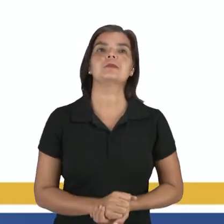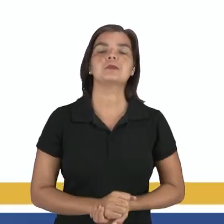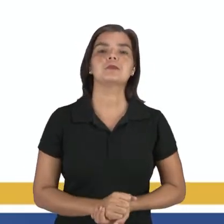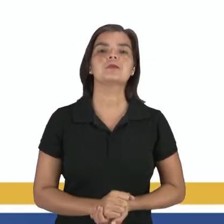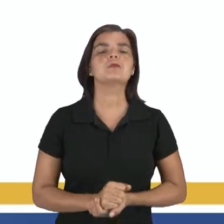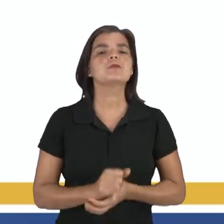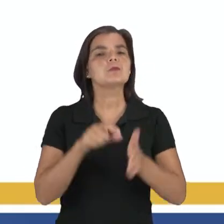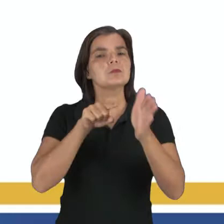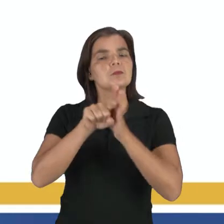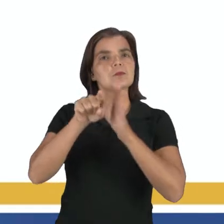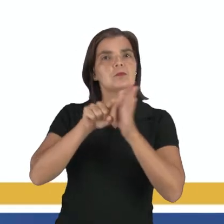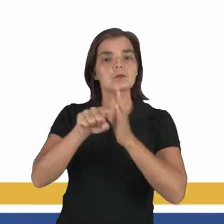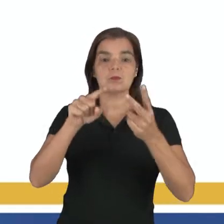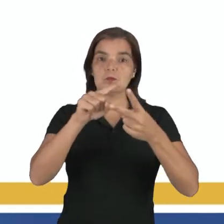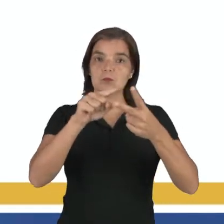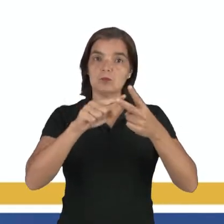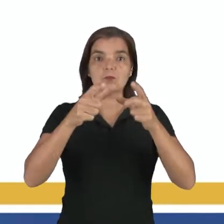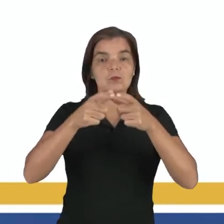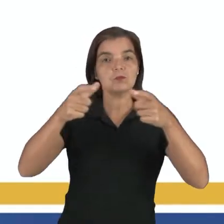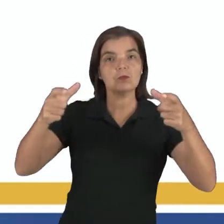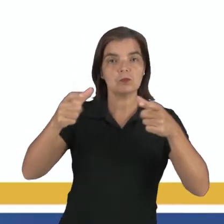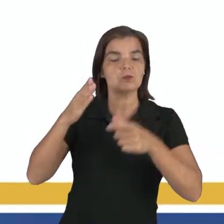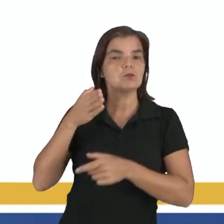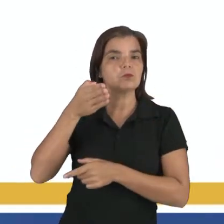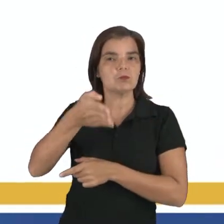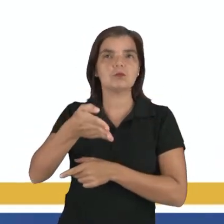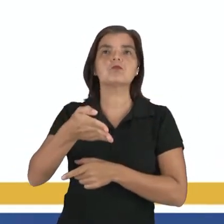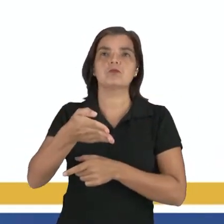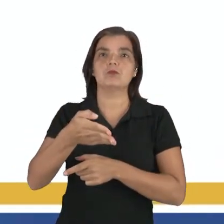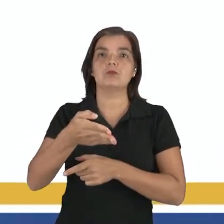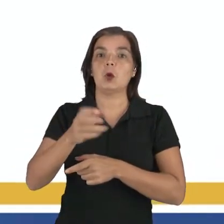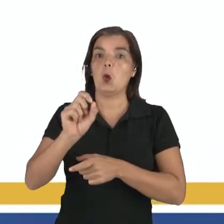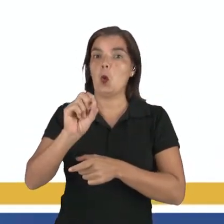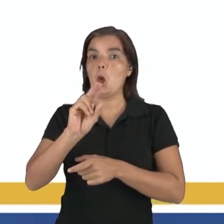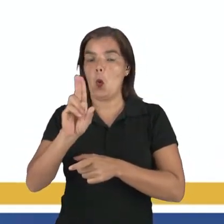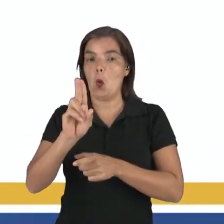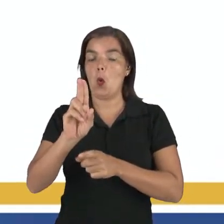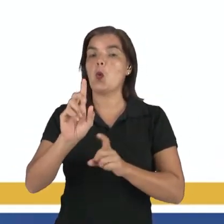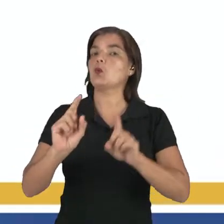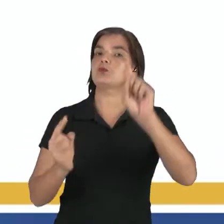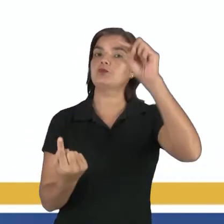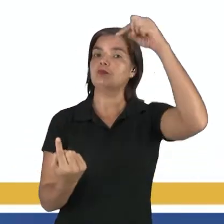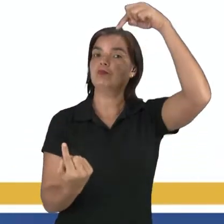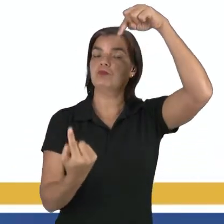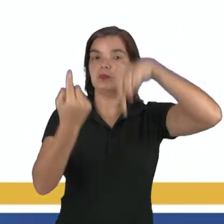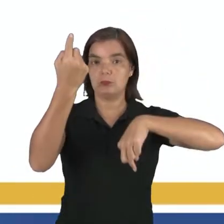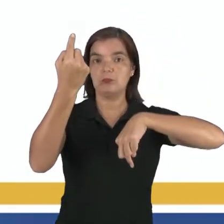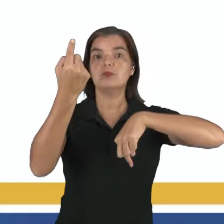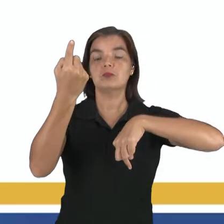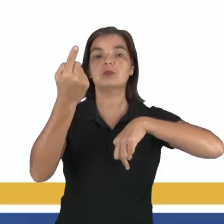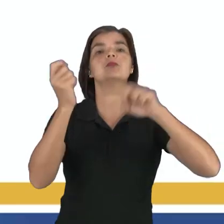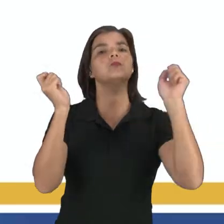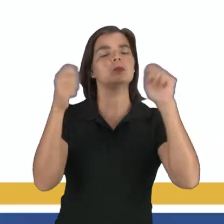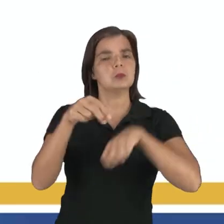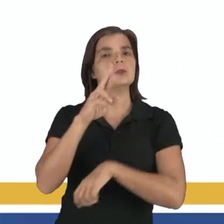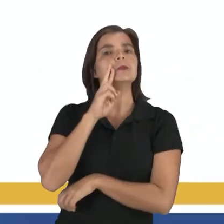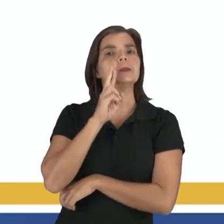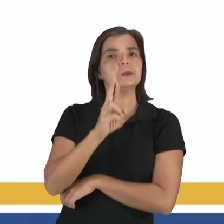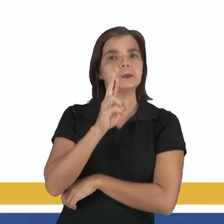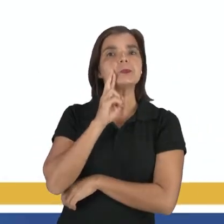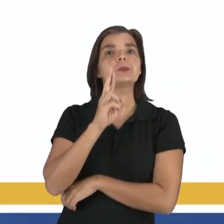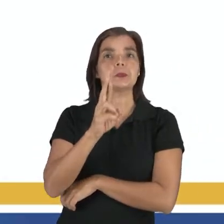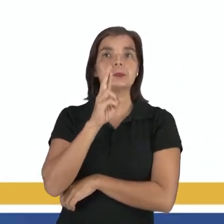e os problemas que envolvem duas grandezas diretas e inversamente proporcionais podem ser resolvidas